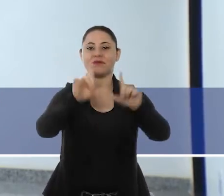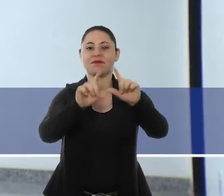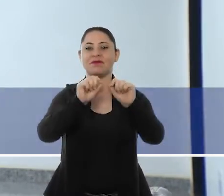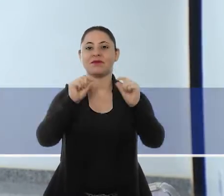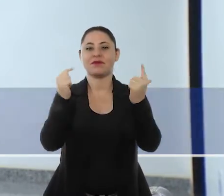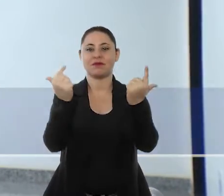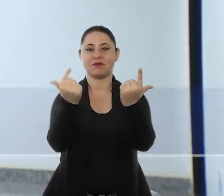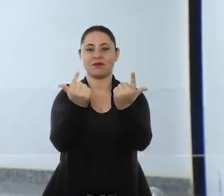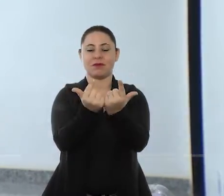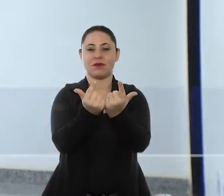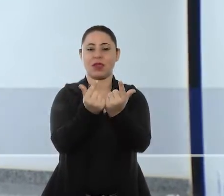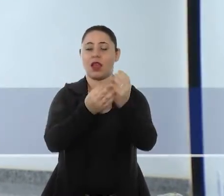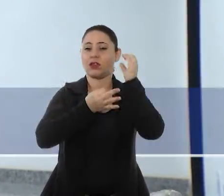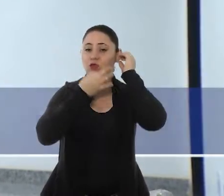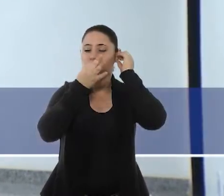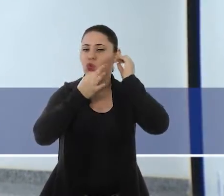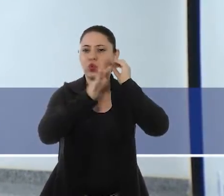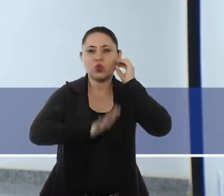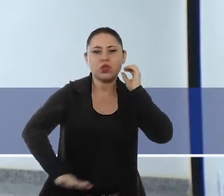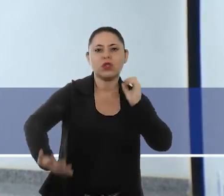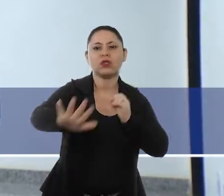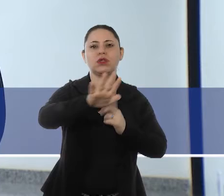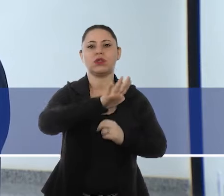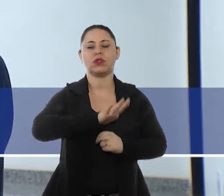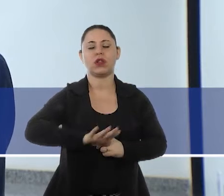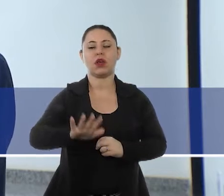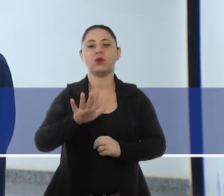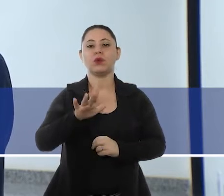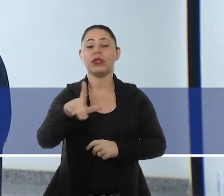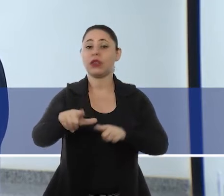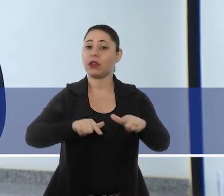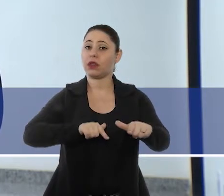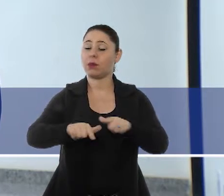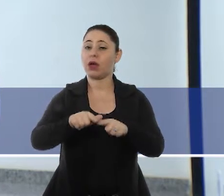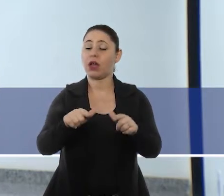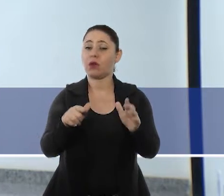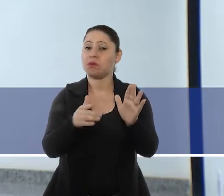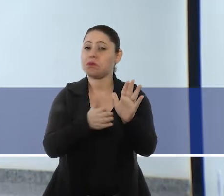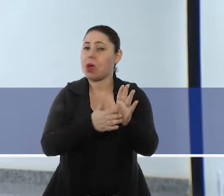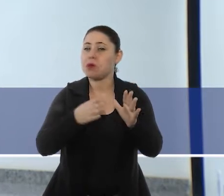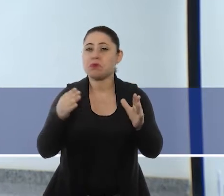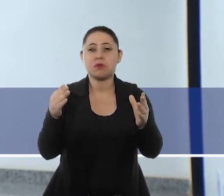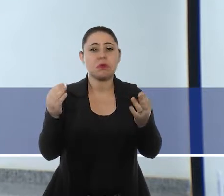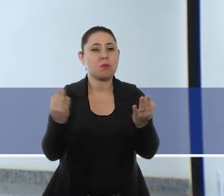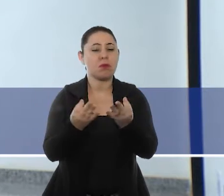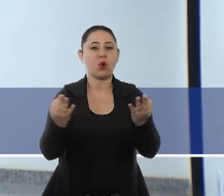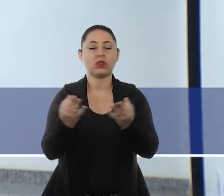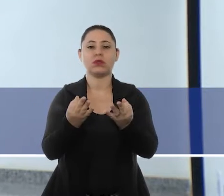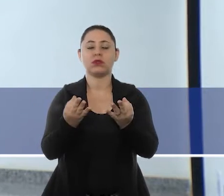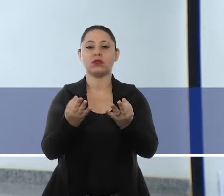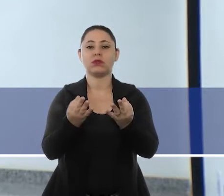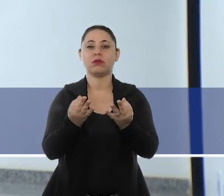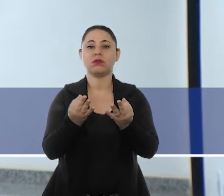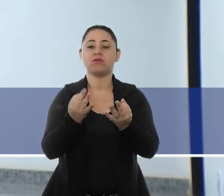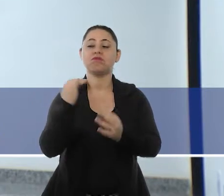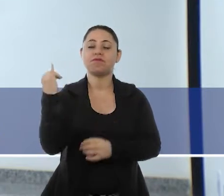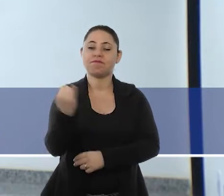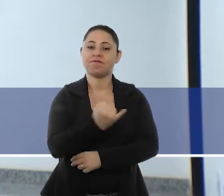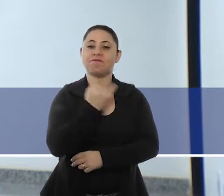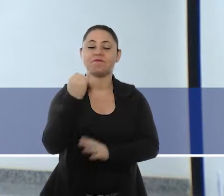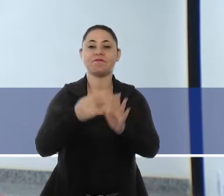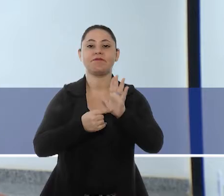TV Assembleia, à imprensa de um modo geral, que está fazendo um trabalho muito importante para que a gente